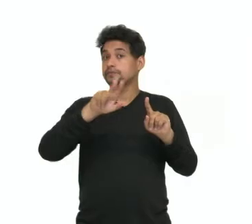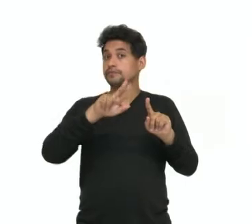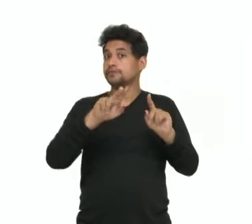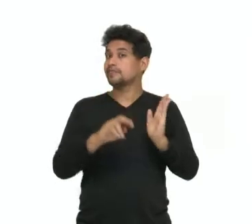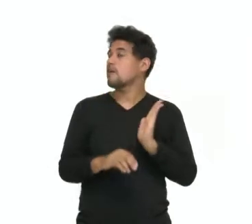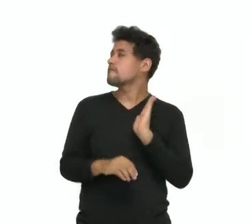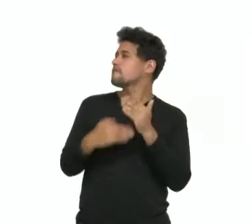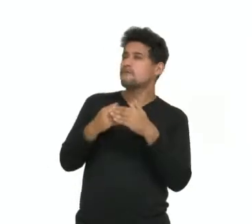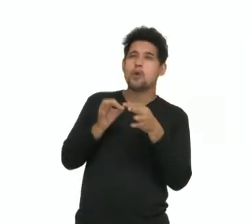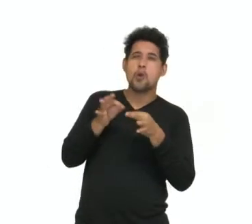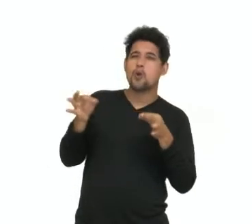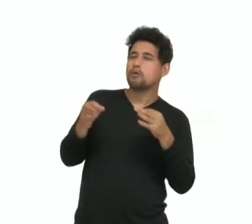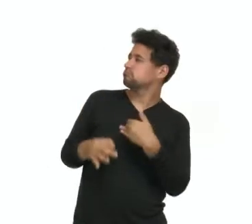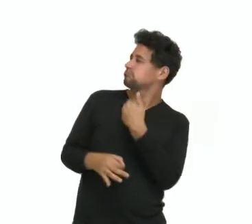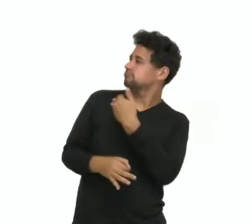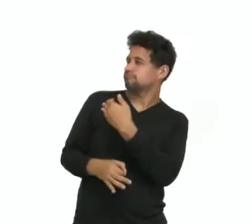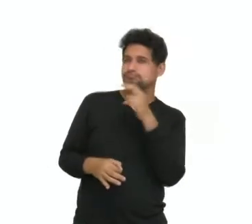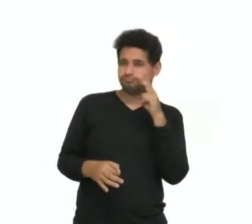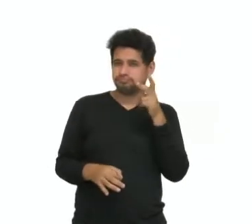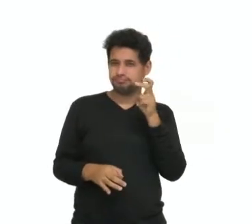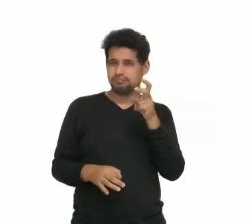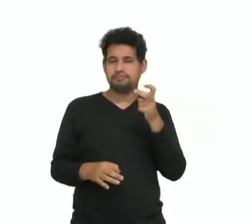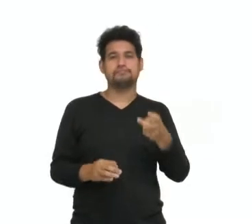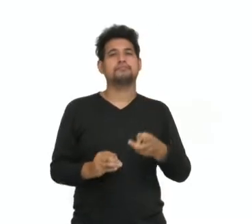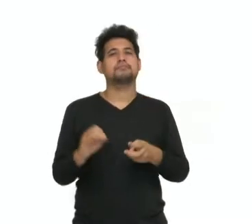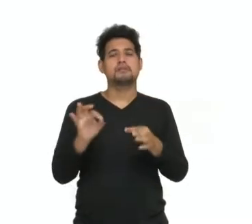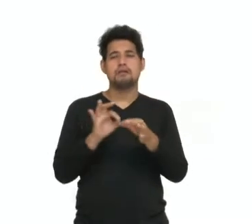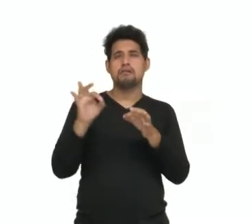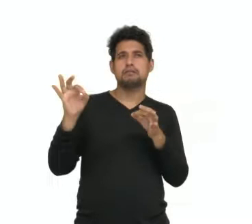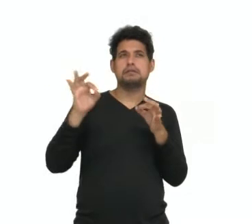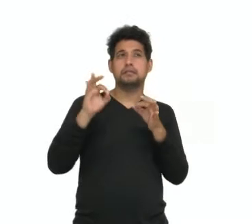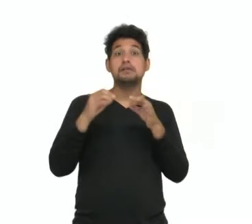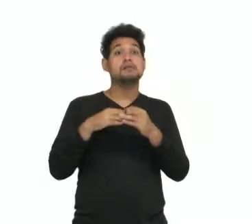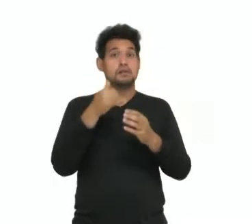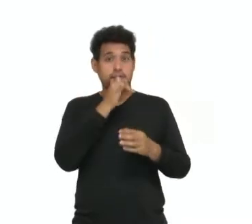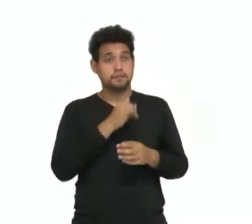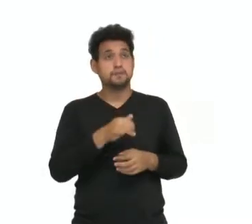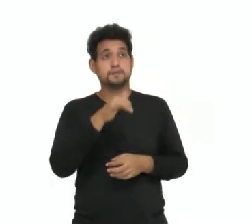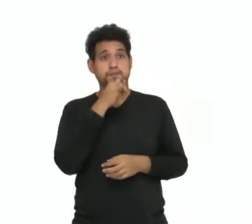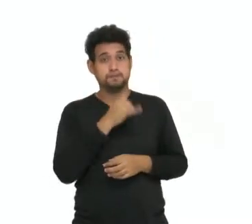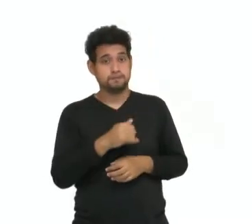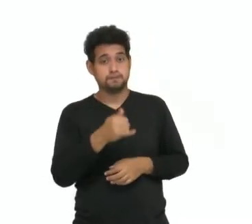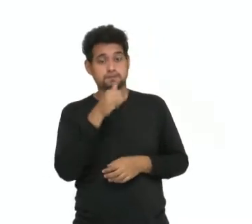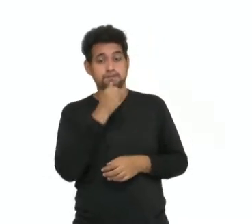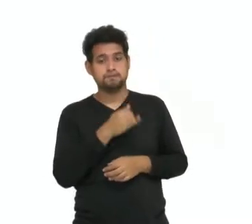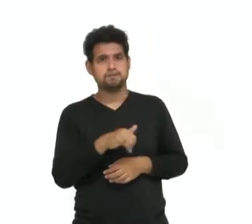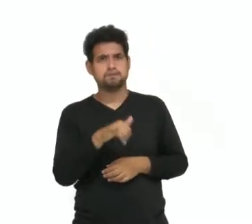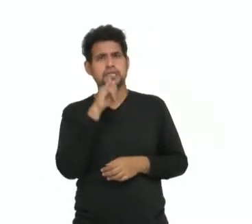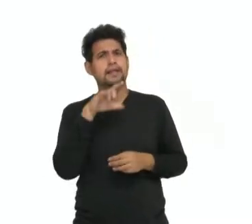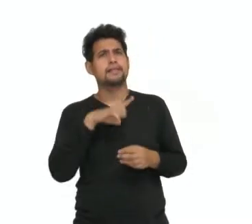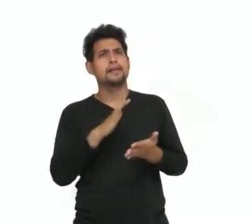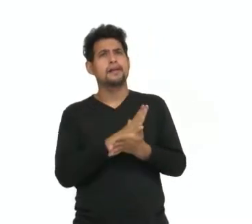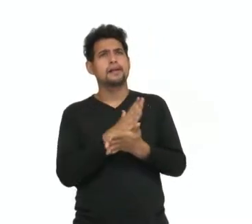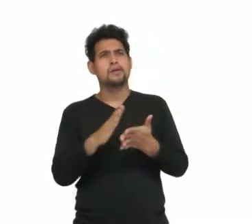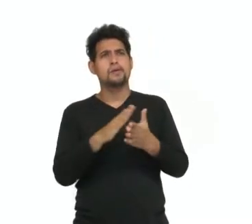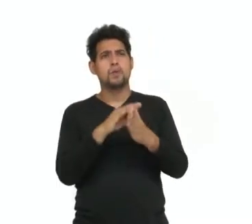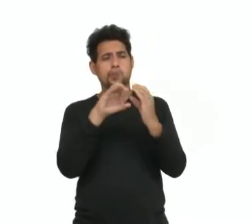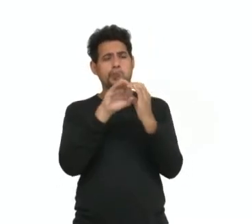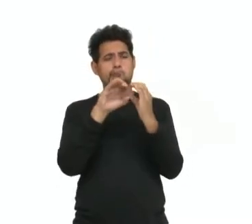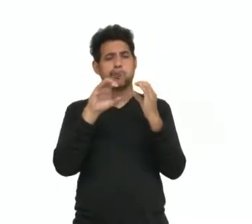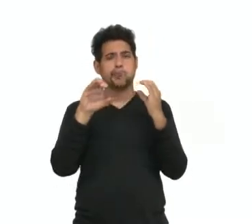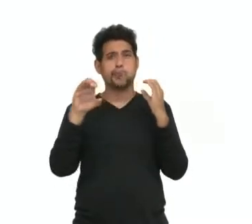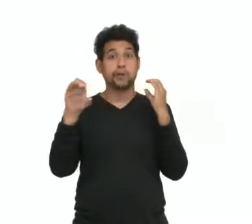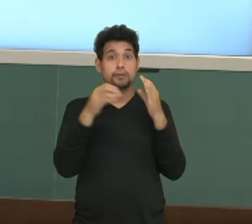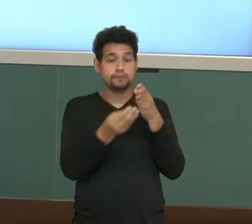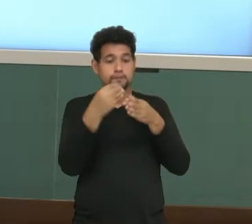outra área aqui na imagem, do lado direito dela aqui, aonde você vai ver que existem alguns tubos ali e é